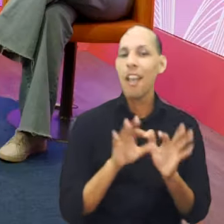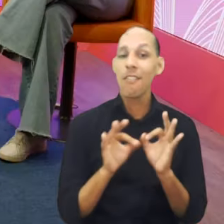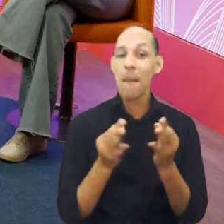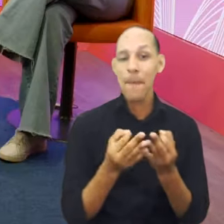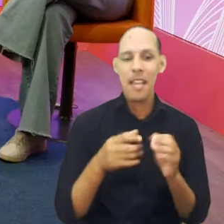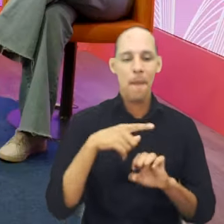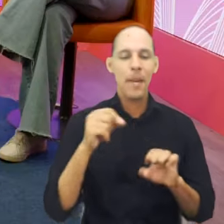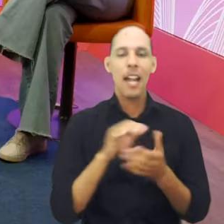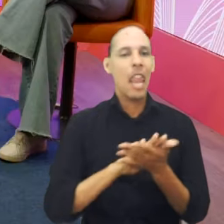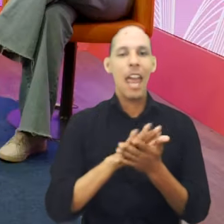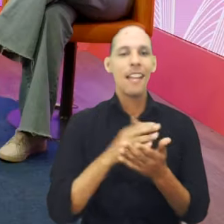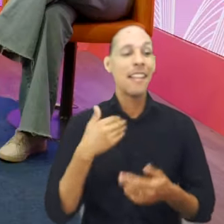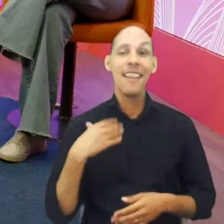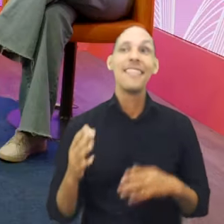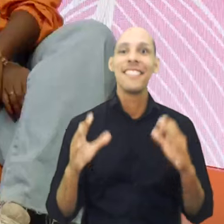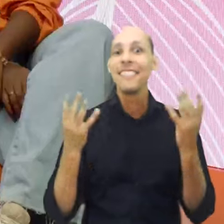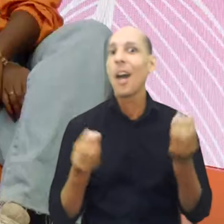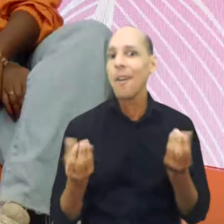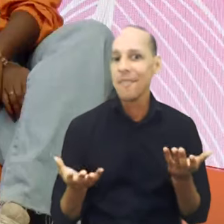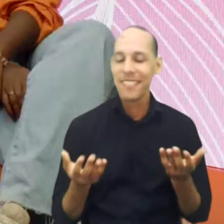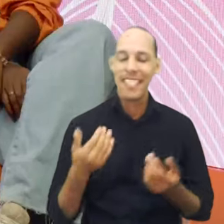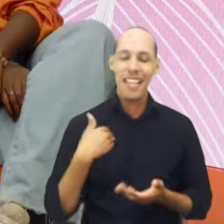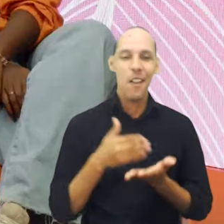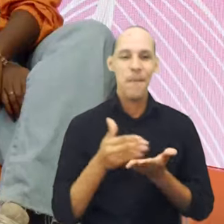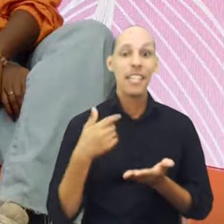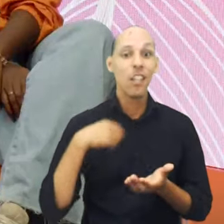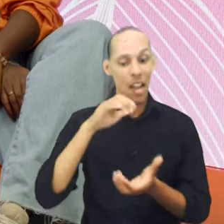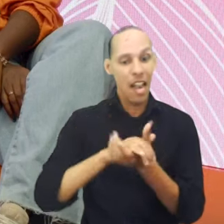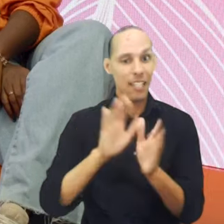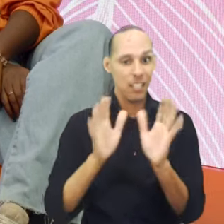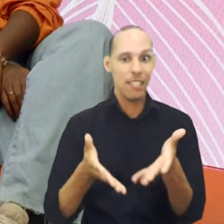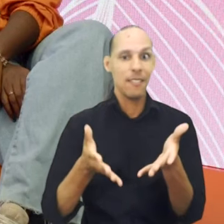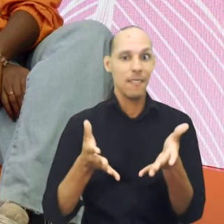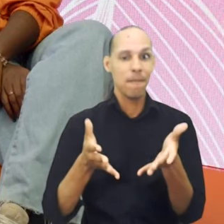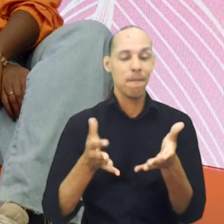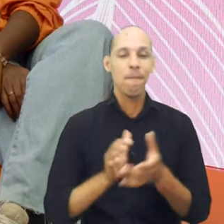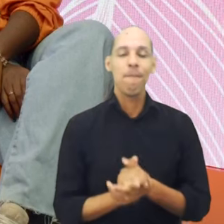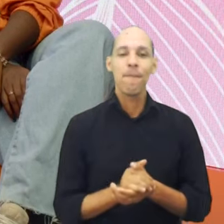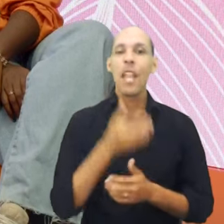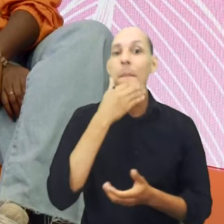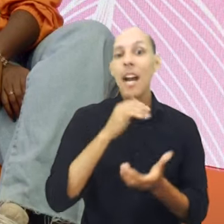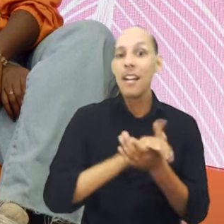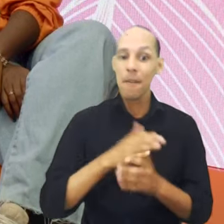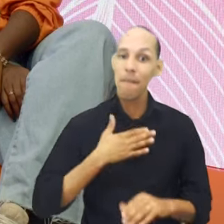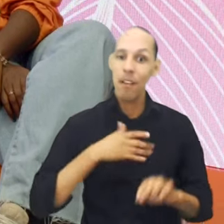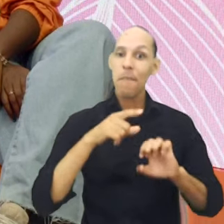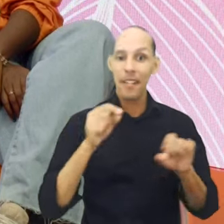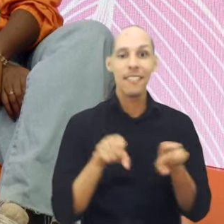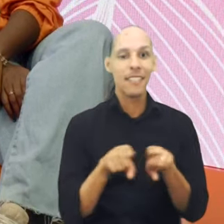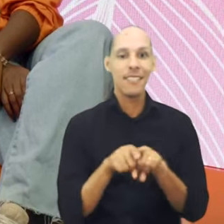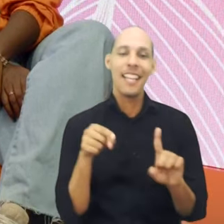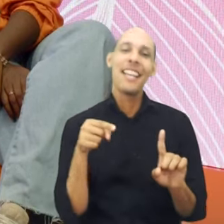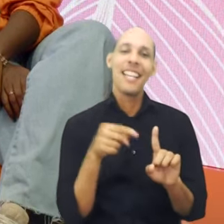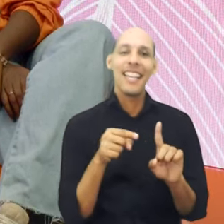não empreendedora, fala, vou empreender. Então, gente, assim, quando eu comecei a empreender, eu já era casada. E o meu marido também é um empreendedor. Ah. Ele